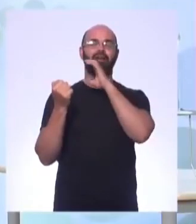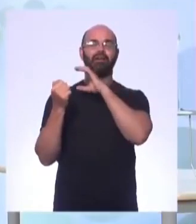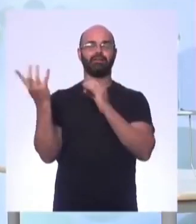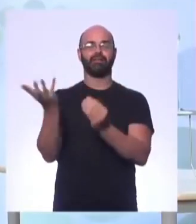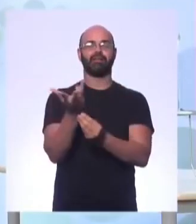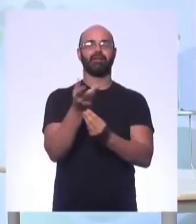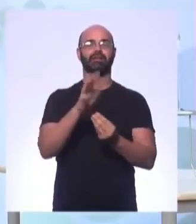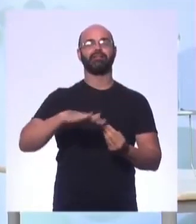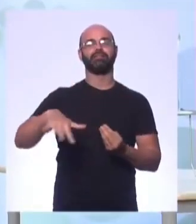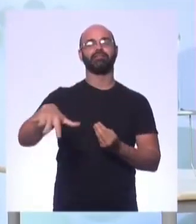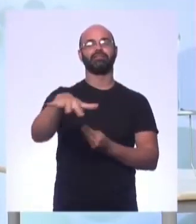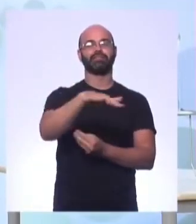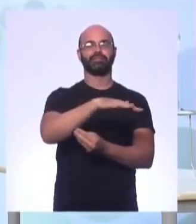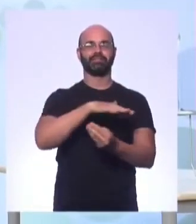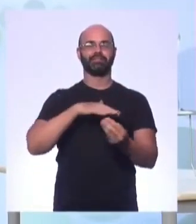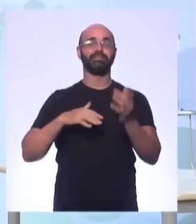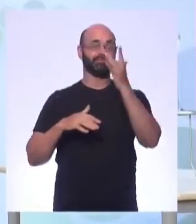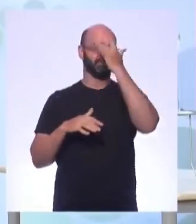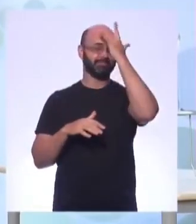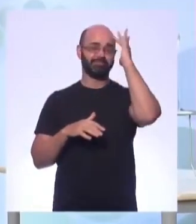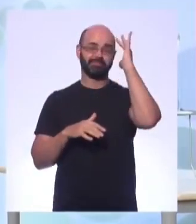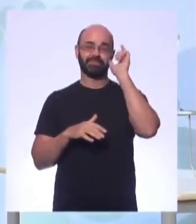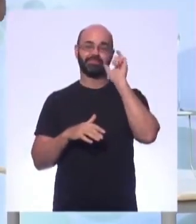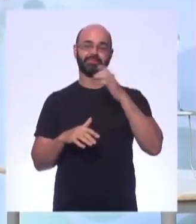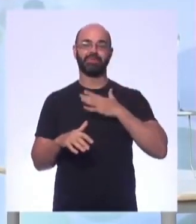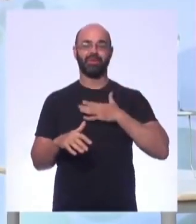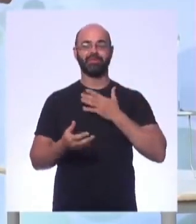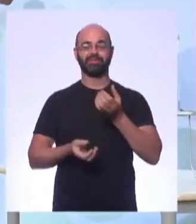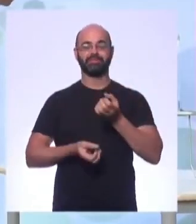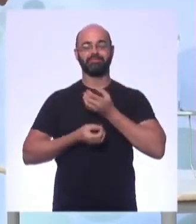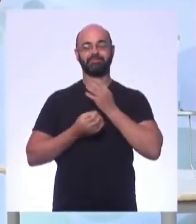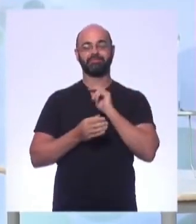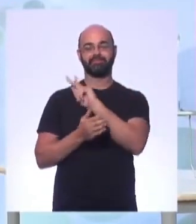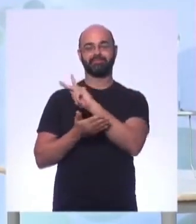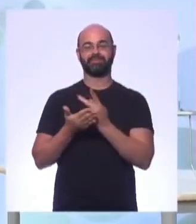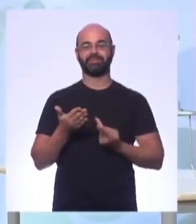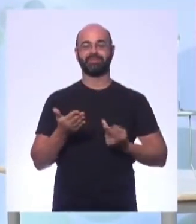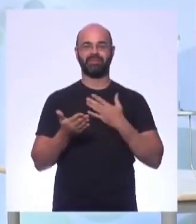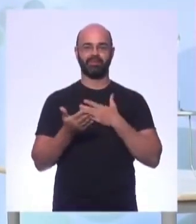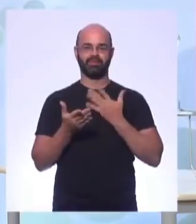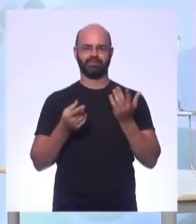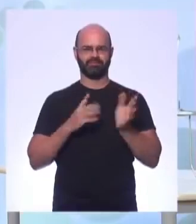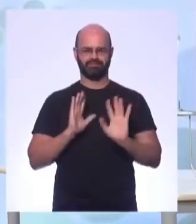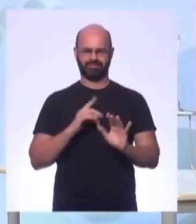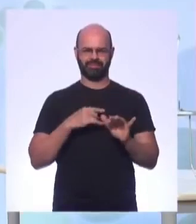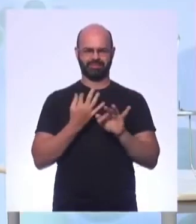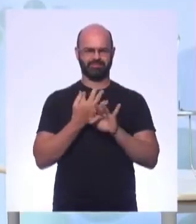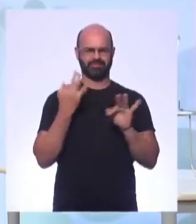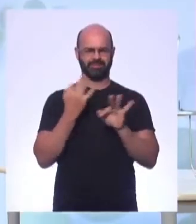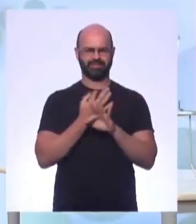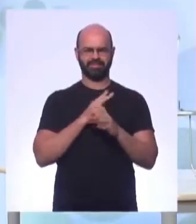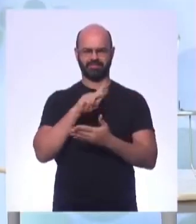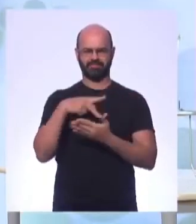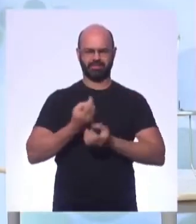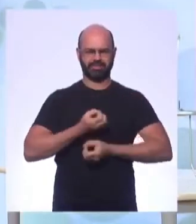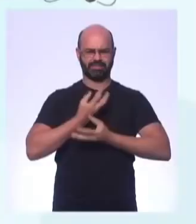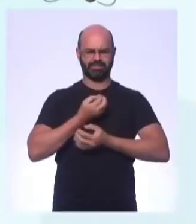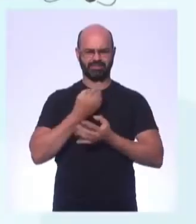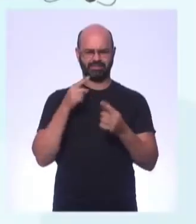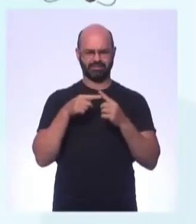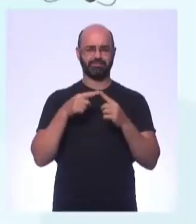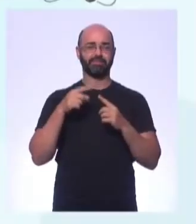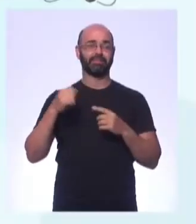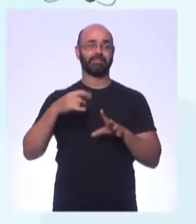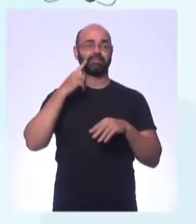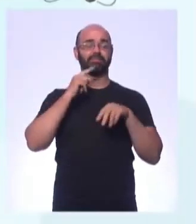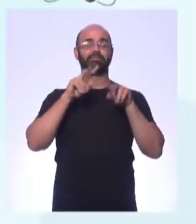né? Então o pessoal adora aí a questão da poesia. Eu posso dar uma poesia para dar aula de física? Pode, ali, ó. Tá vendo aí, ó? Olha a poesia, o nome da